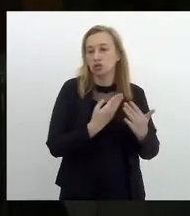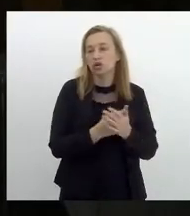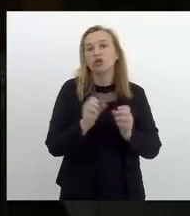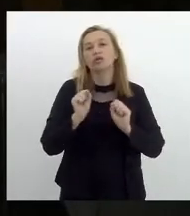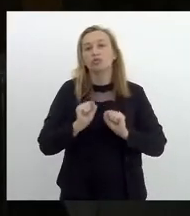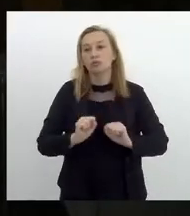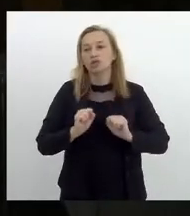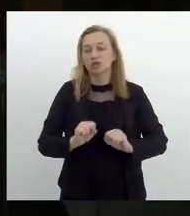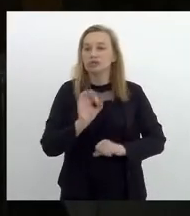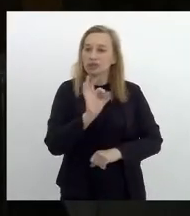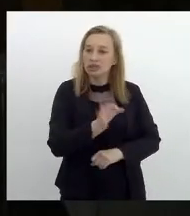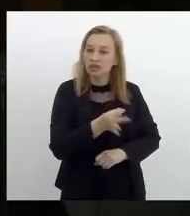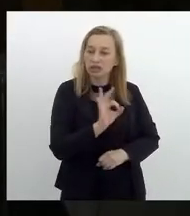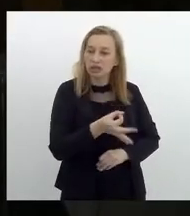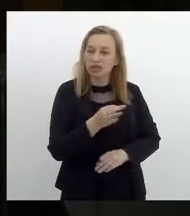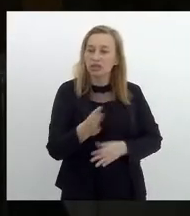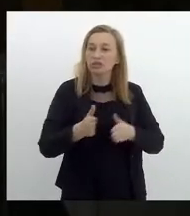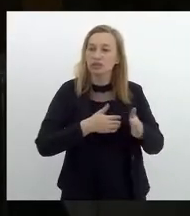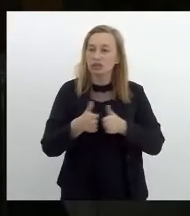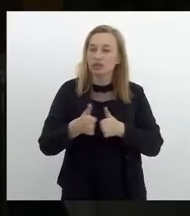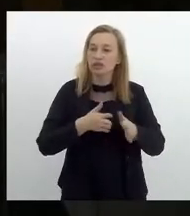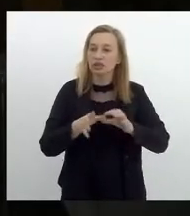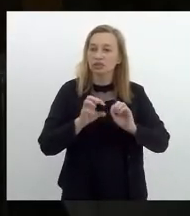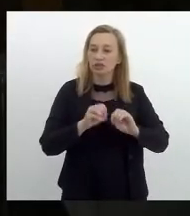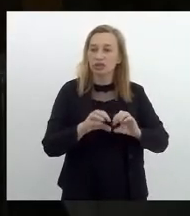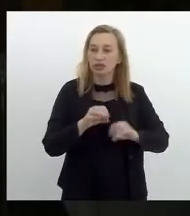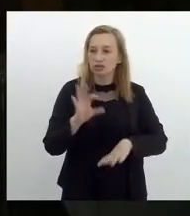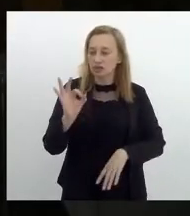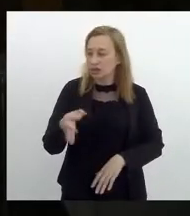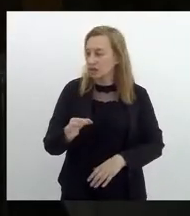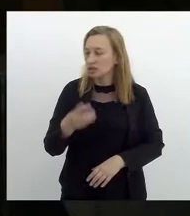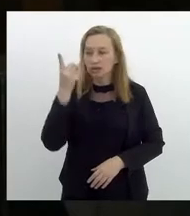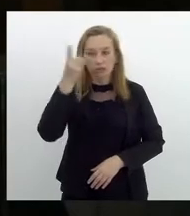possa ter, de fato, o acesso à educação garantido. Deputada Lucinha.